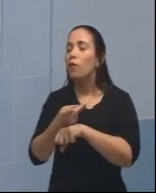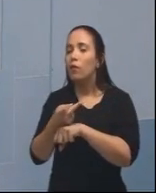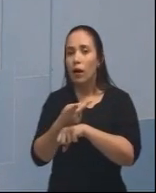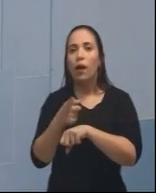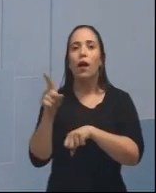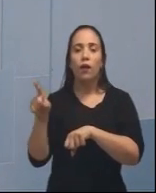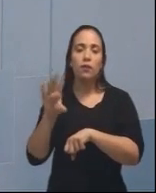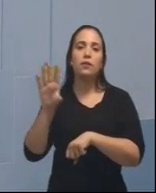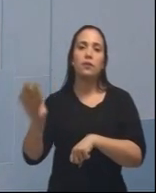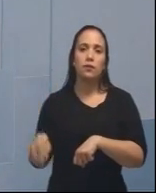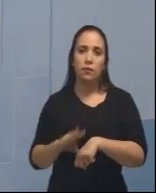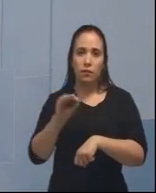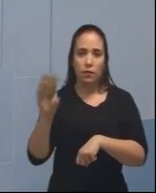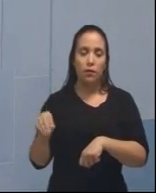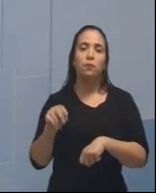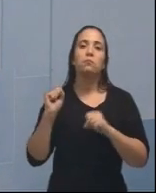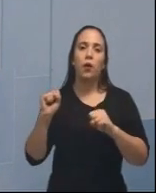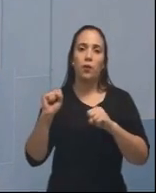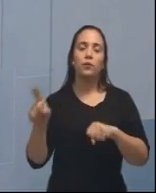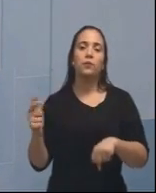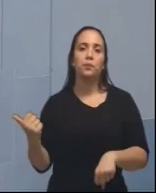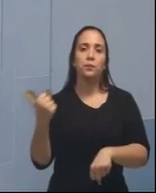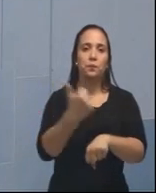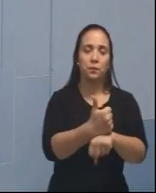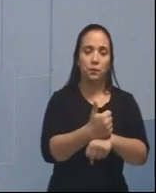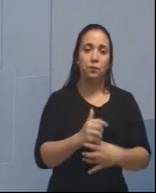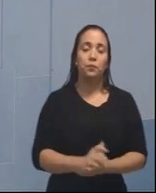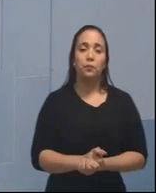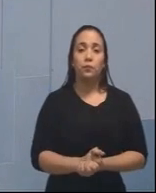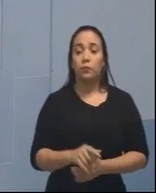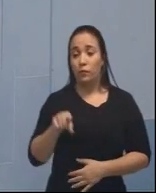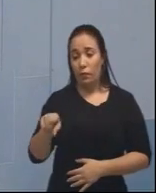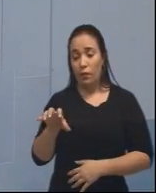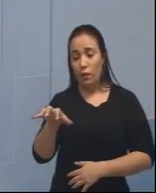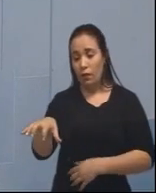Ciro é o que tem mais chance. Do outro lado,